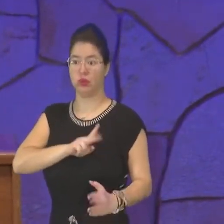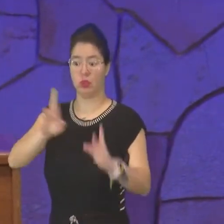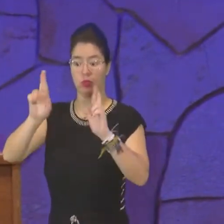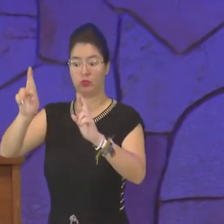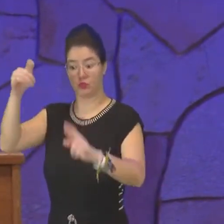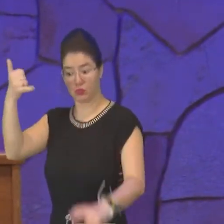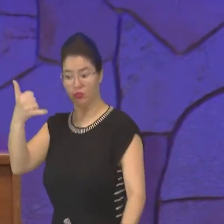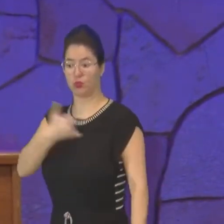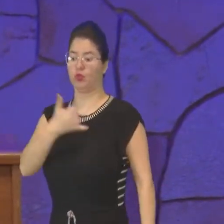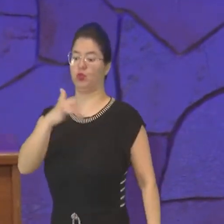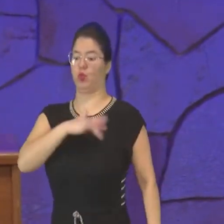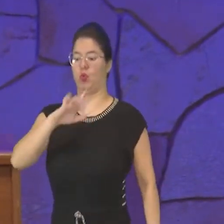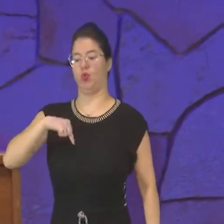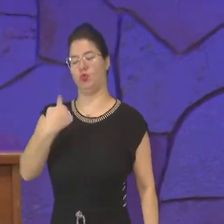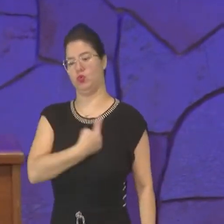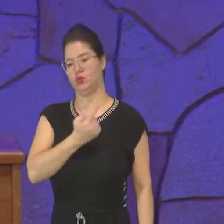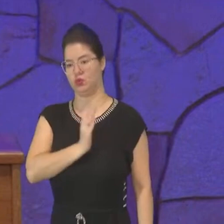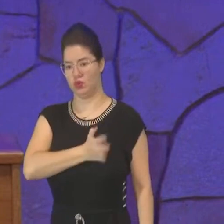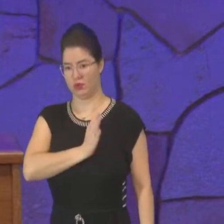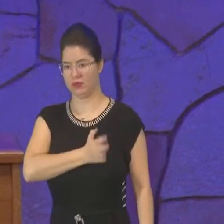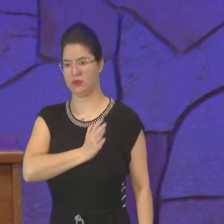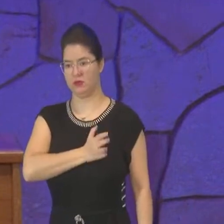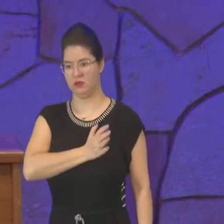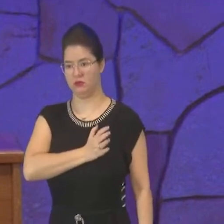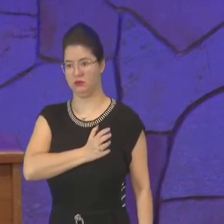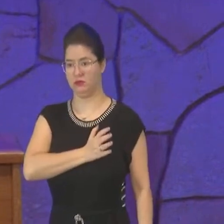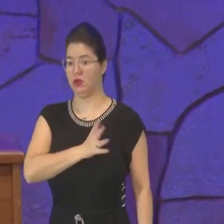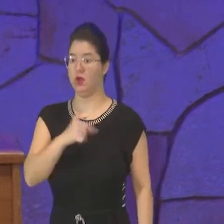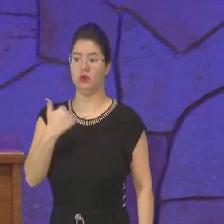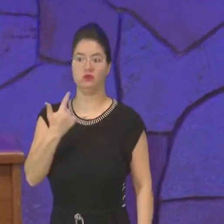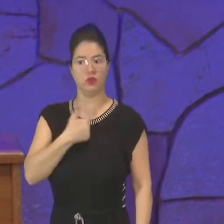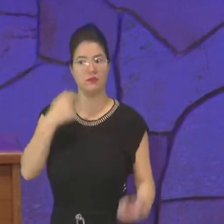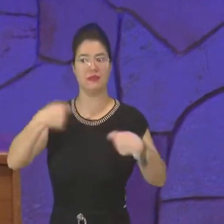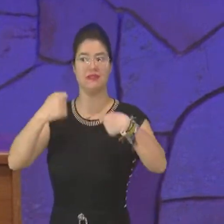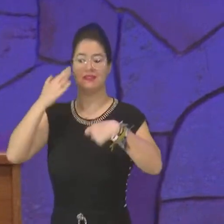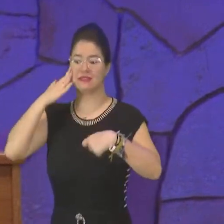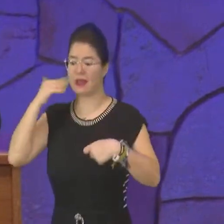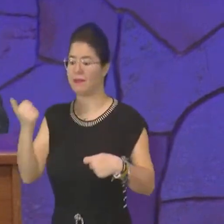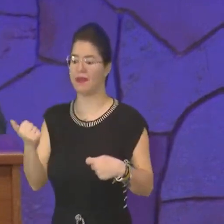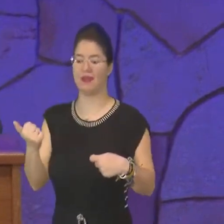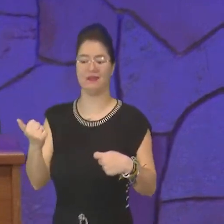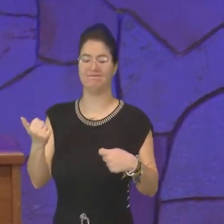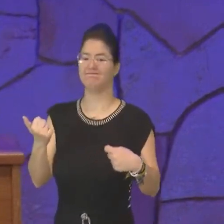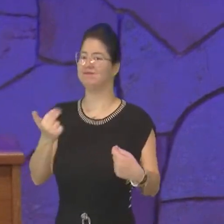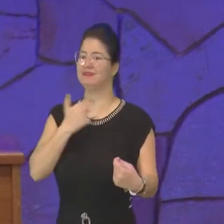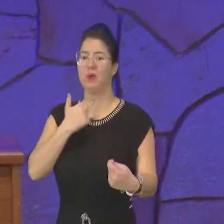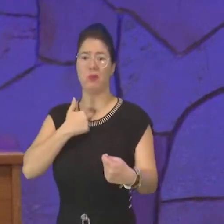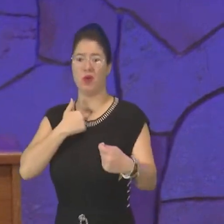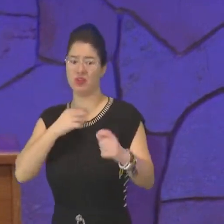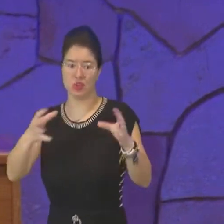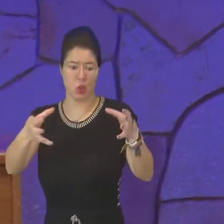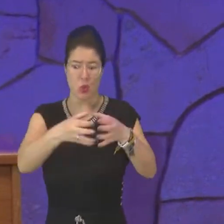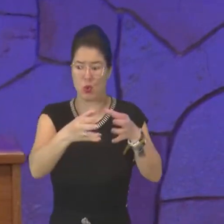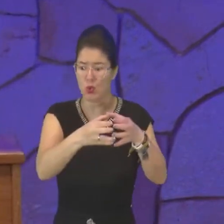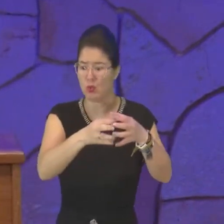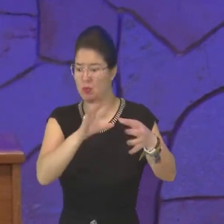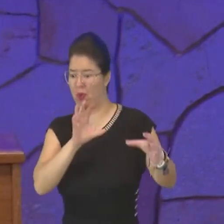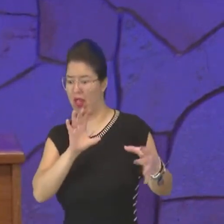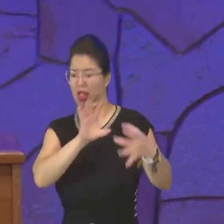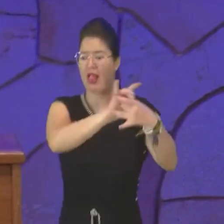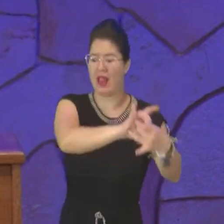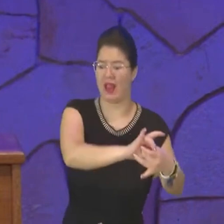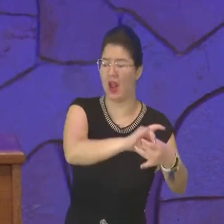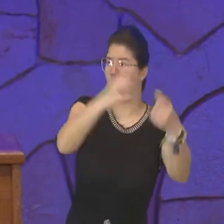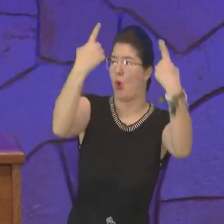que nós saibamos que não há possibilidade alguma de nenhuma associação, porque